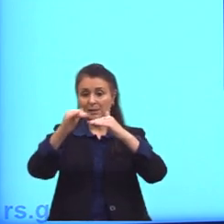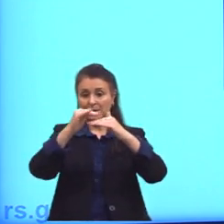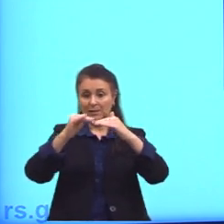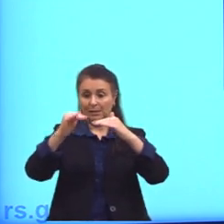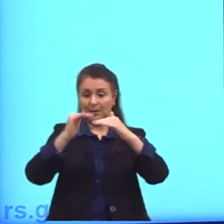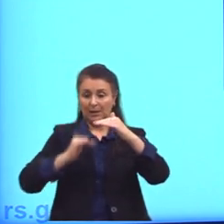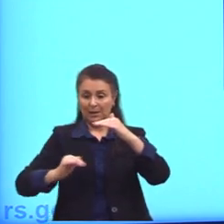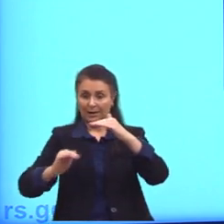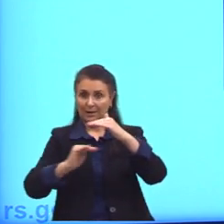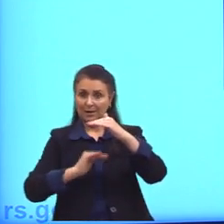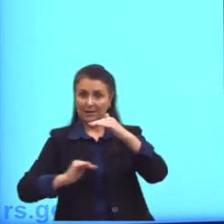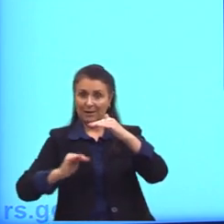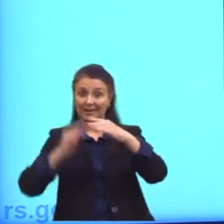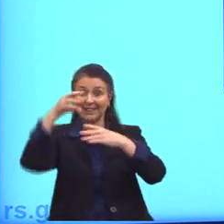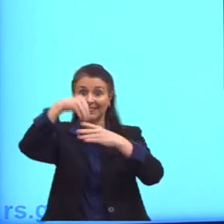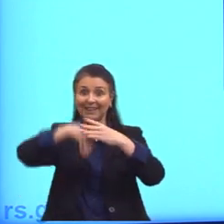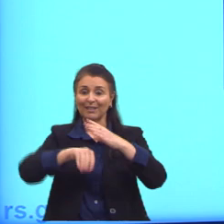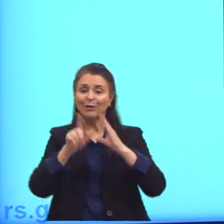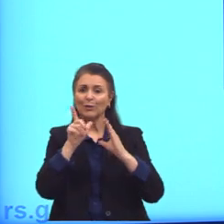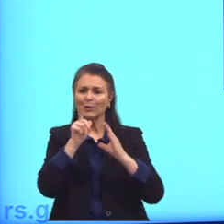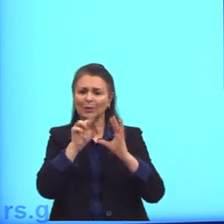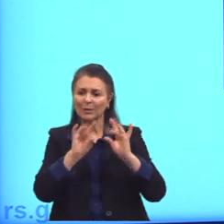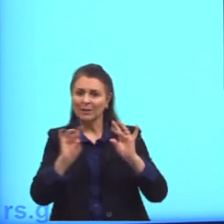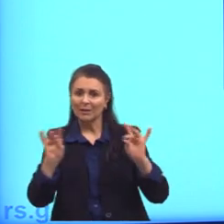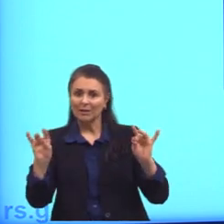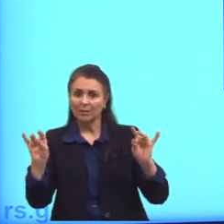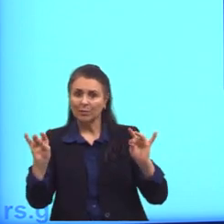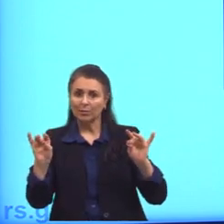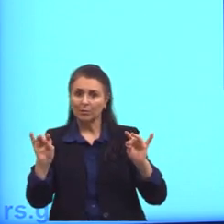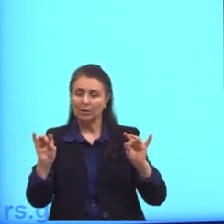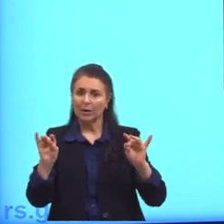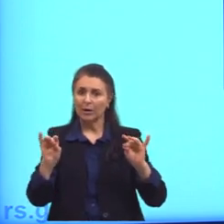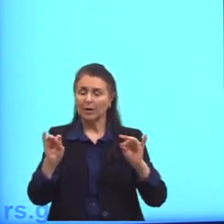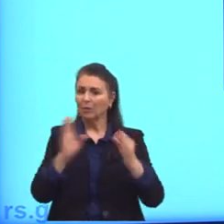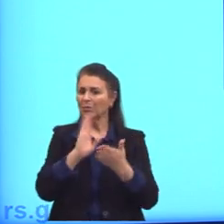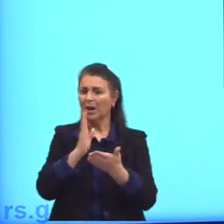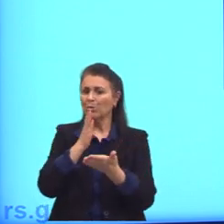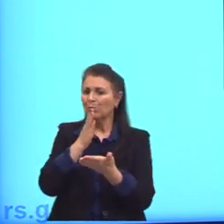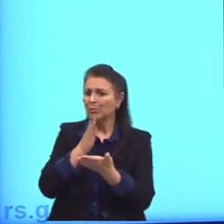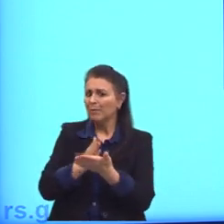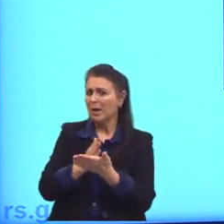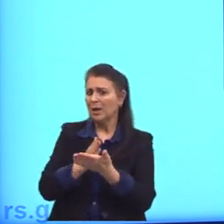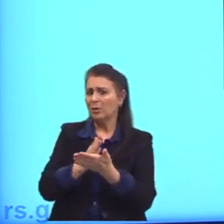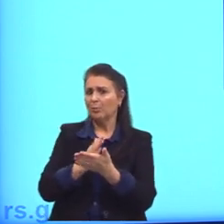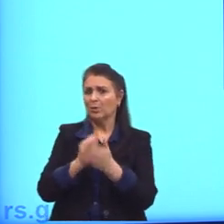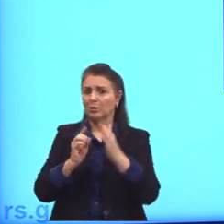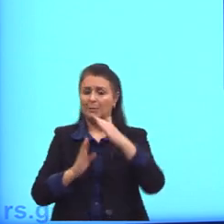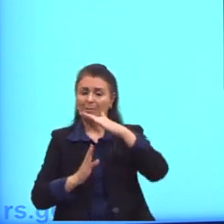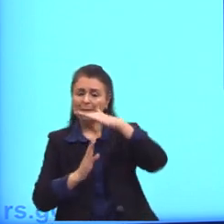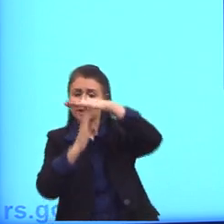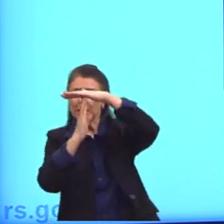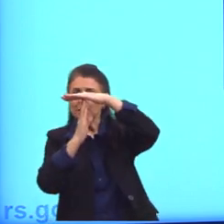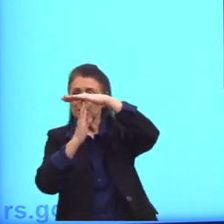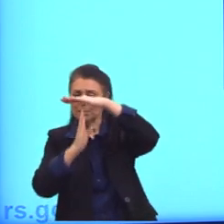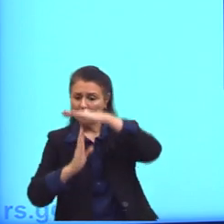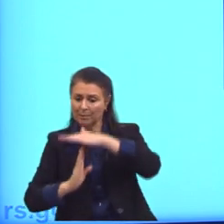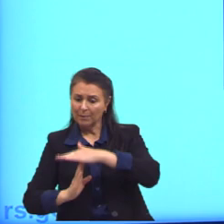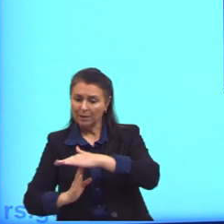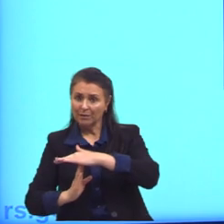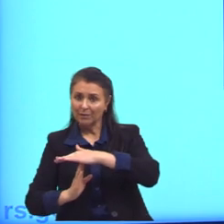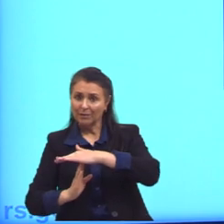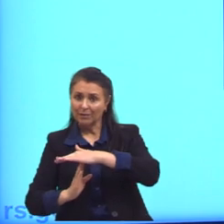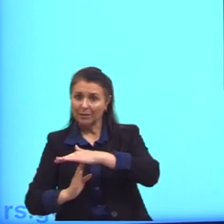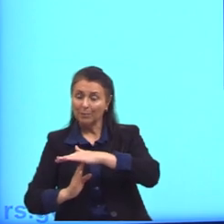vai estar embaixo do líquido só que não necessariamente ele vai estar no meio tá ele pode estar mais em cima pode estar mais embaixo porque aqui ele está em